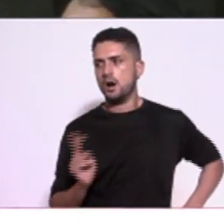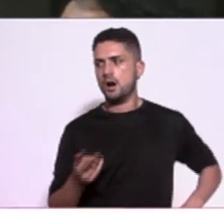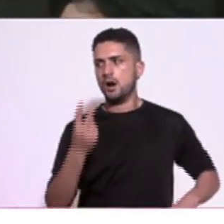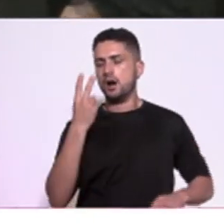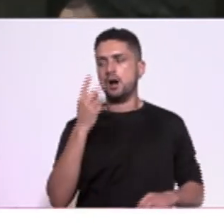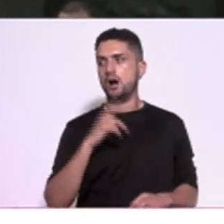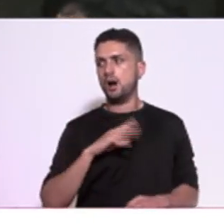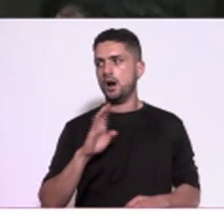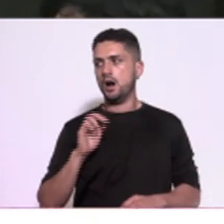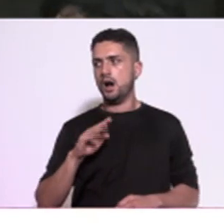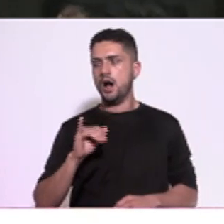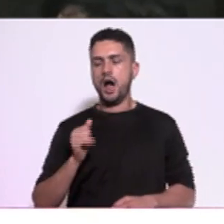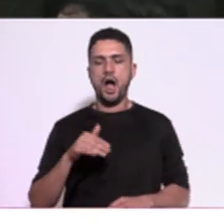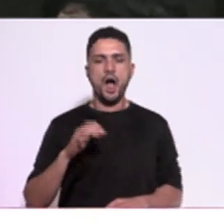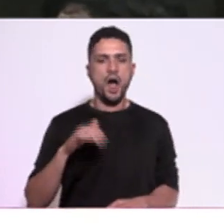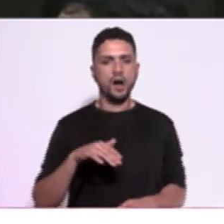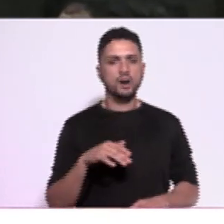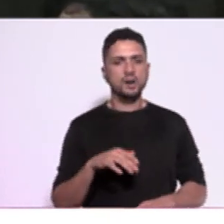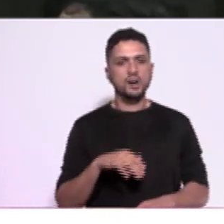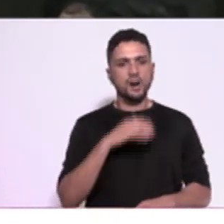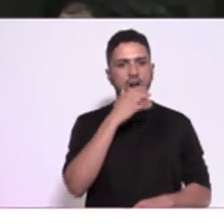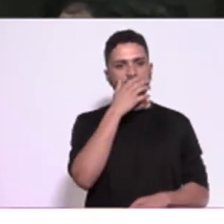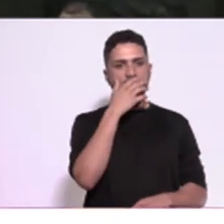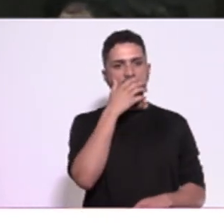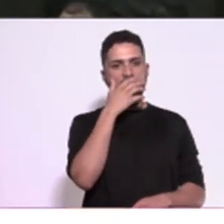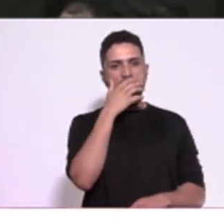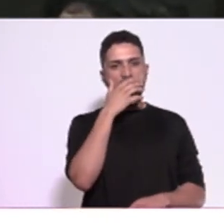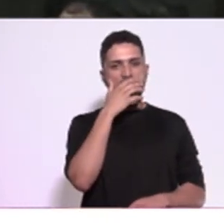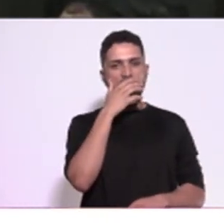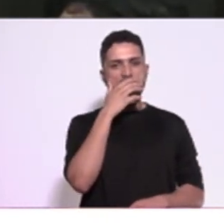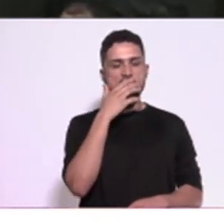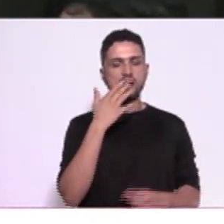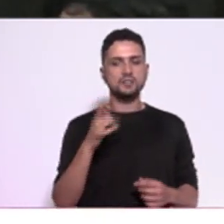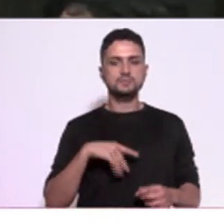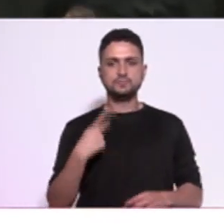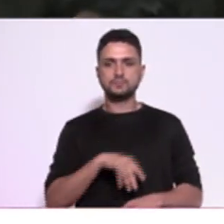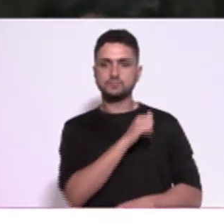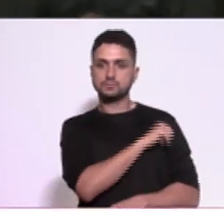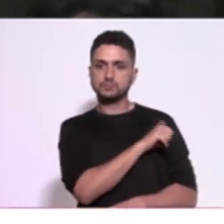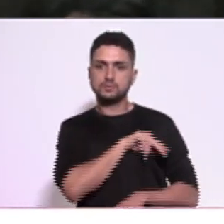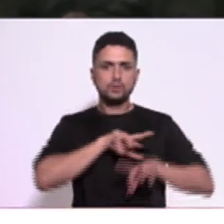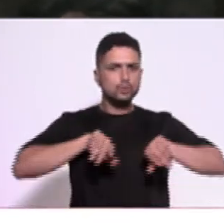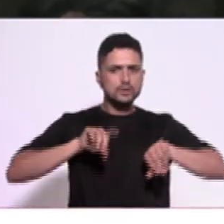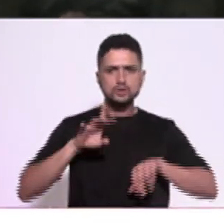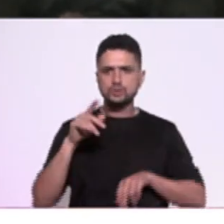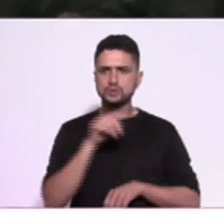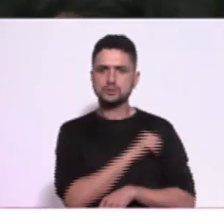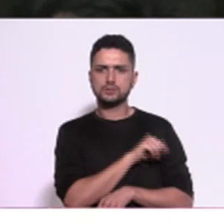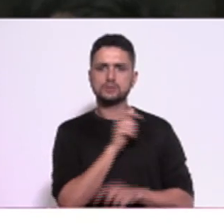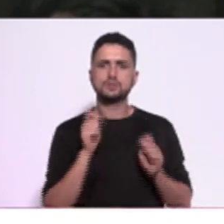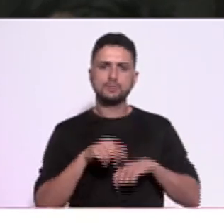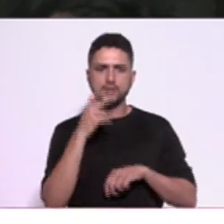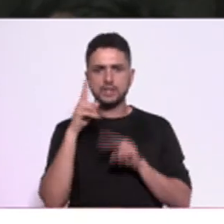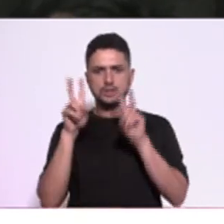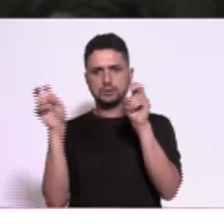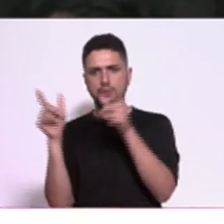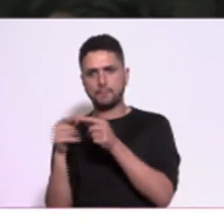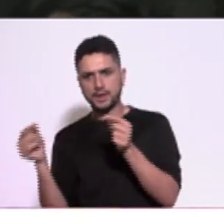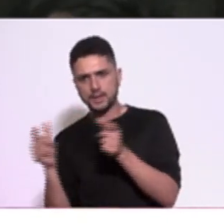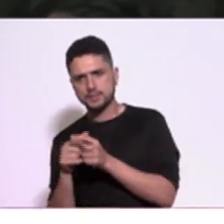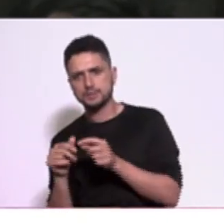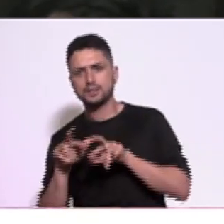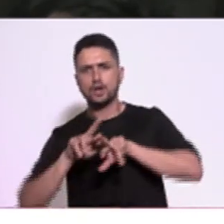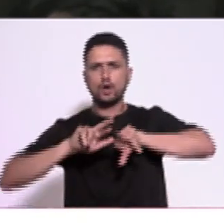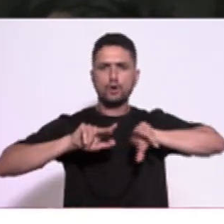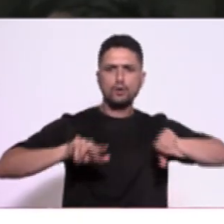de Benjamin Constant, pela preservação da cidade do Rio de Janeiro, e não apenas no Rio de Janeiro. Podemos falar de Brasília e de tantas